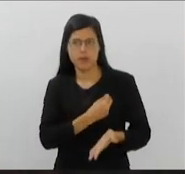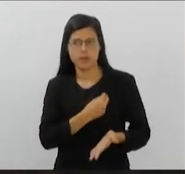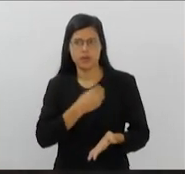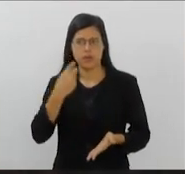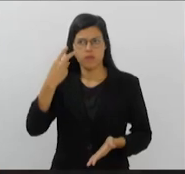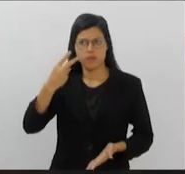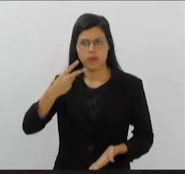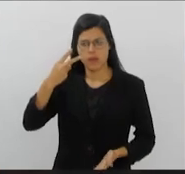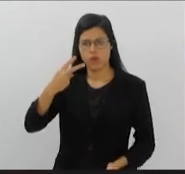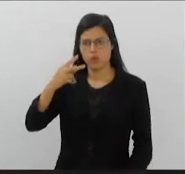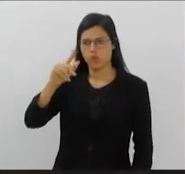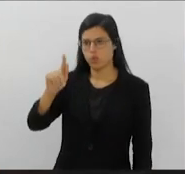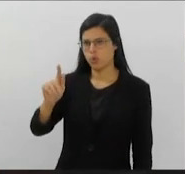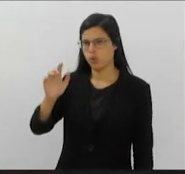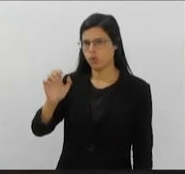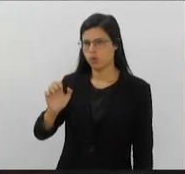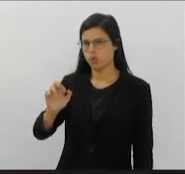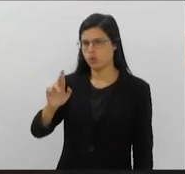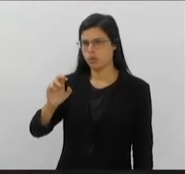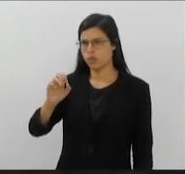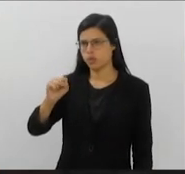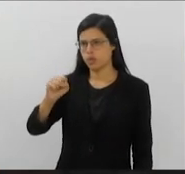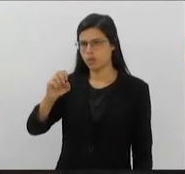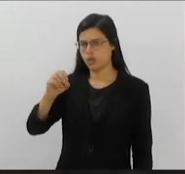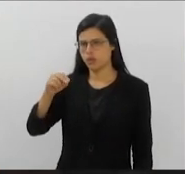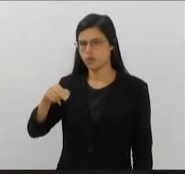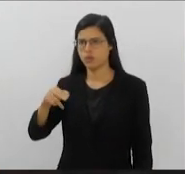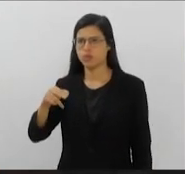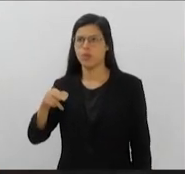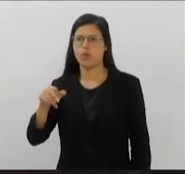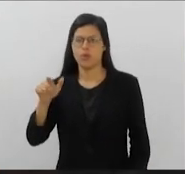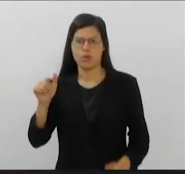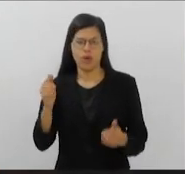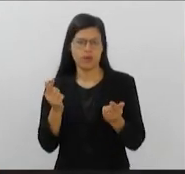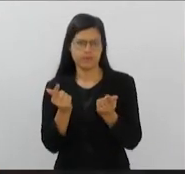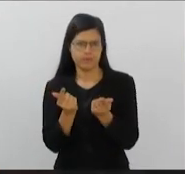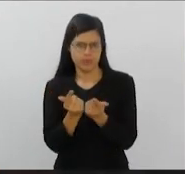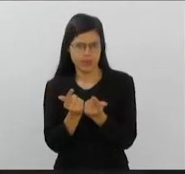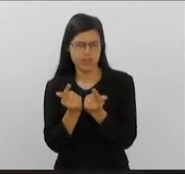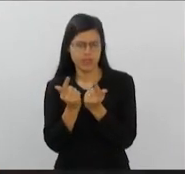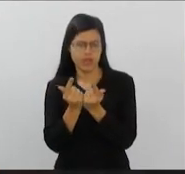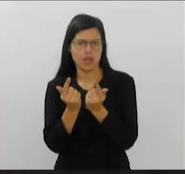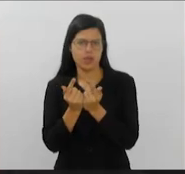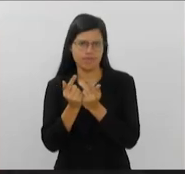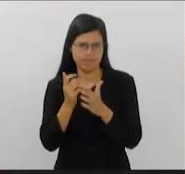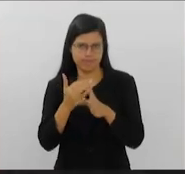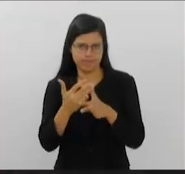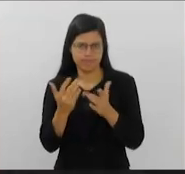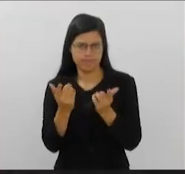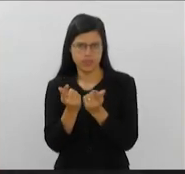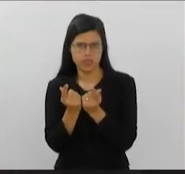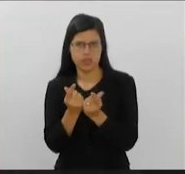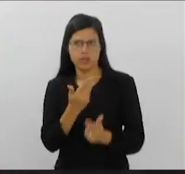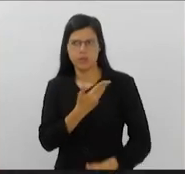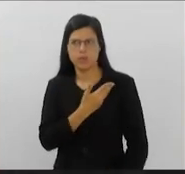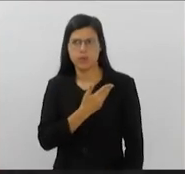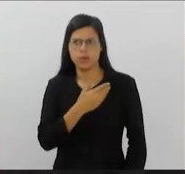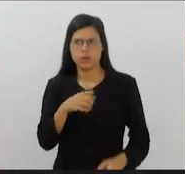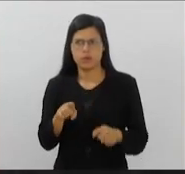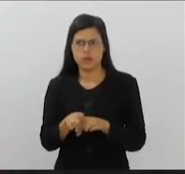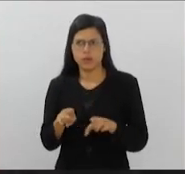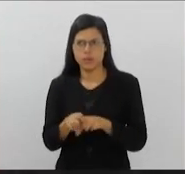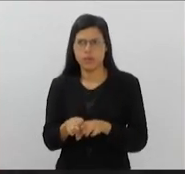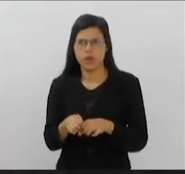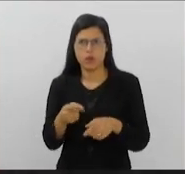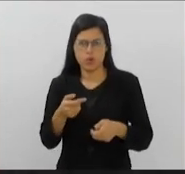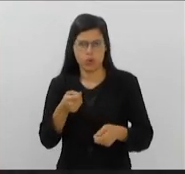vereador Gerson, professor Gerson, do município de Magé, meu amigo, e do controlador-geral de